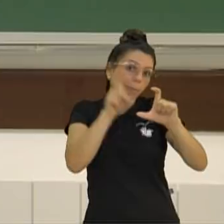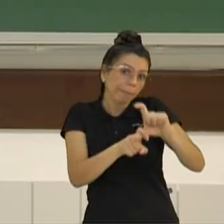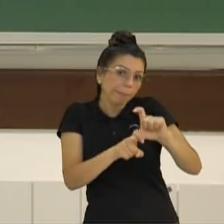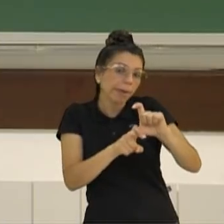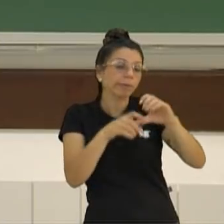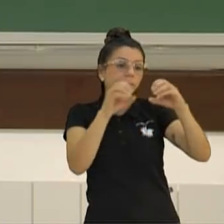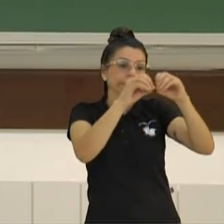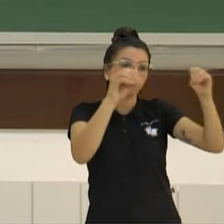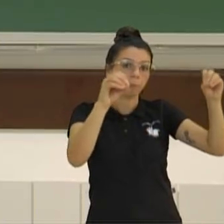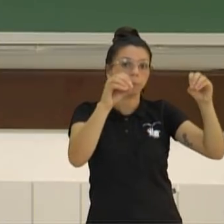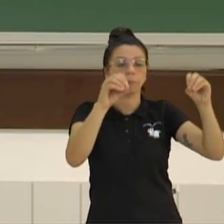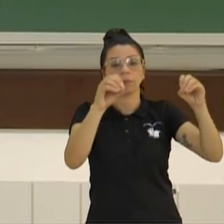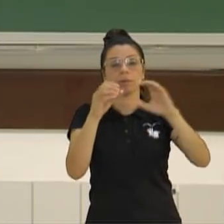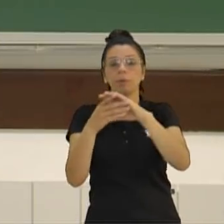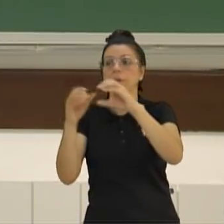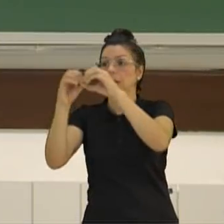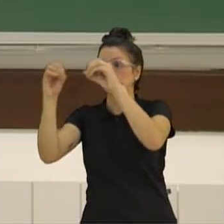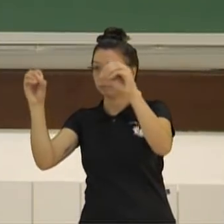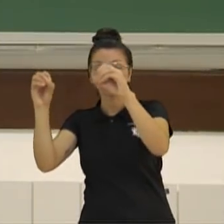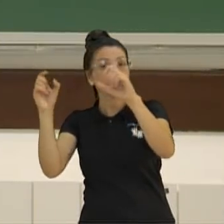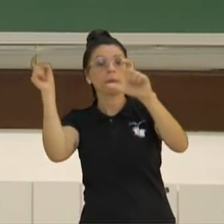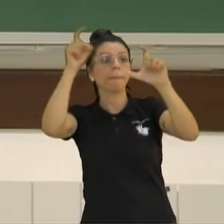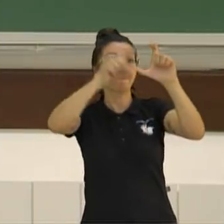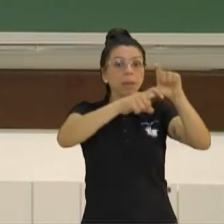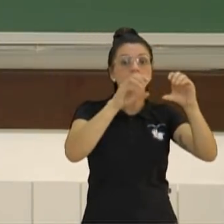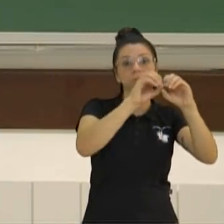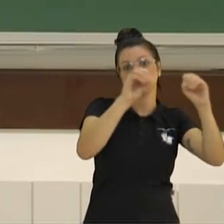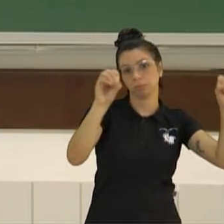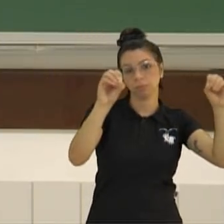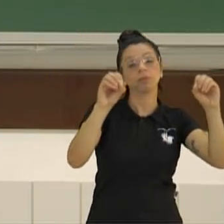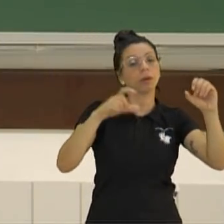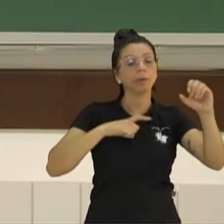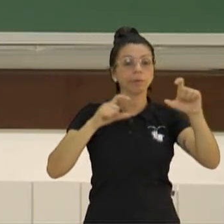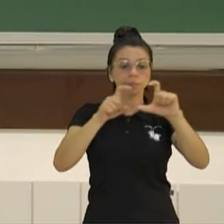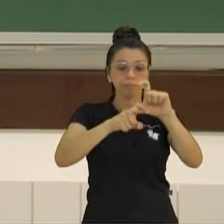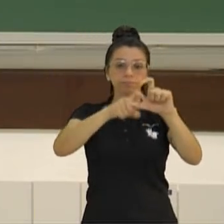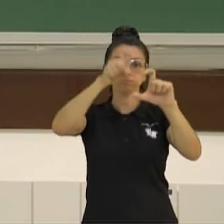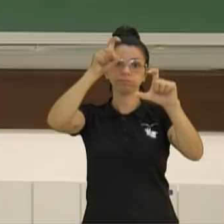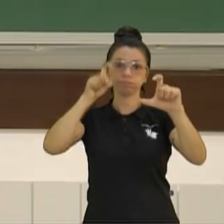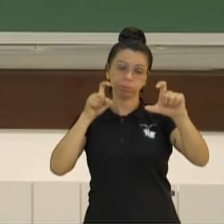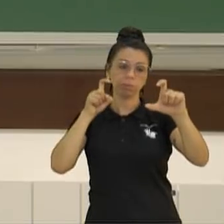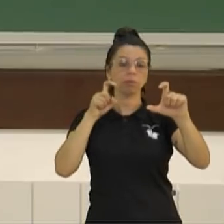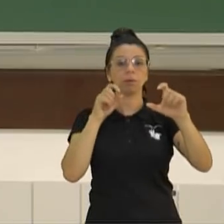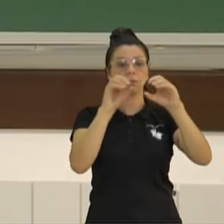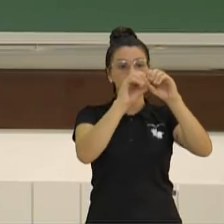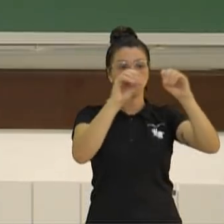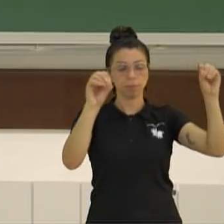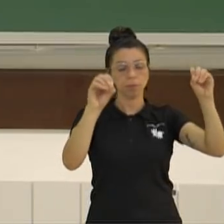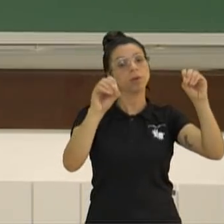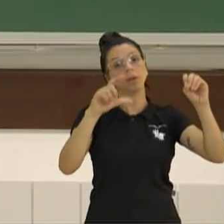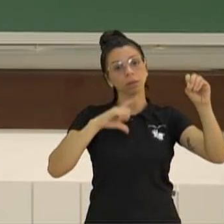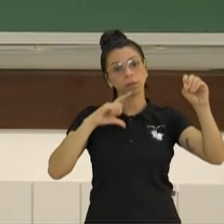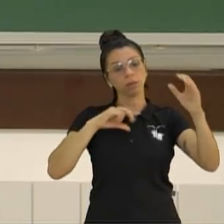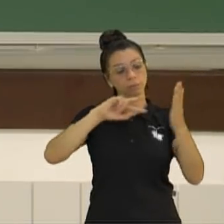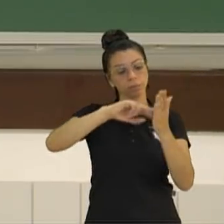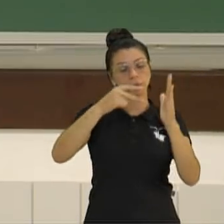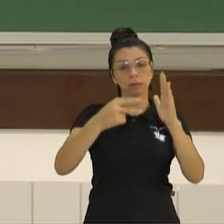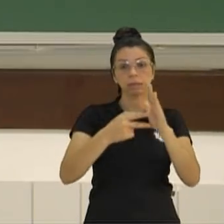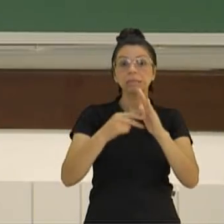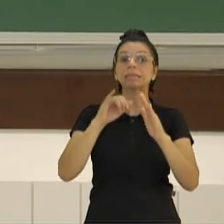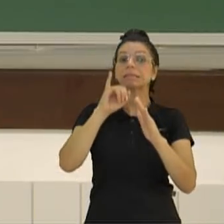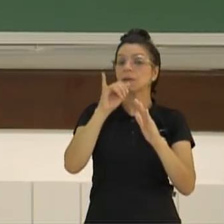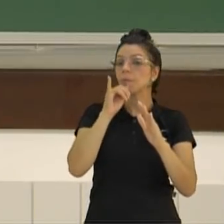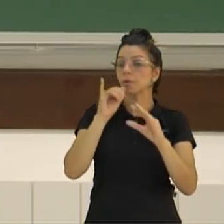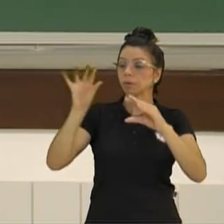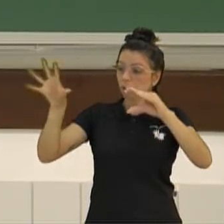primeira oração, tá? Então, ela tem um sentido ali na primeira oração. Só se eu quiser